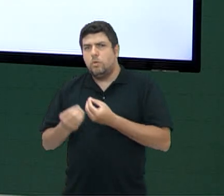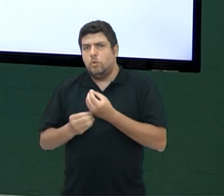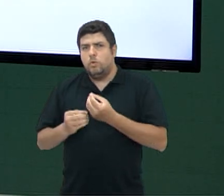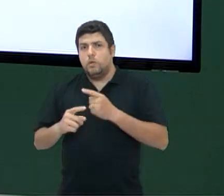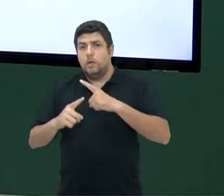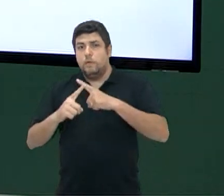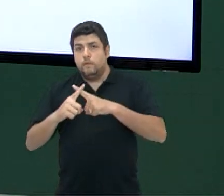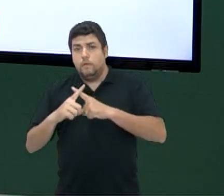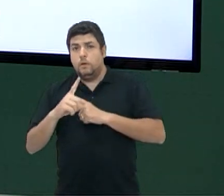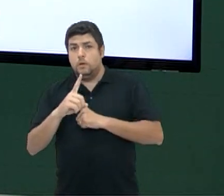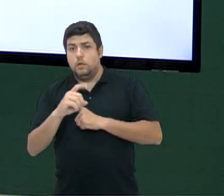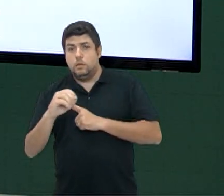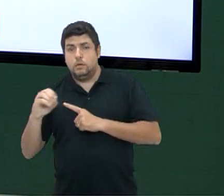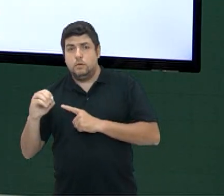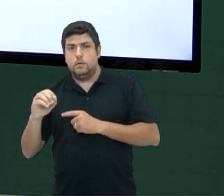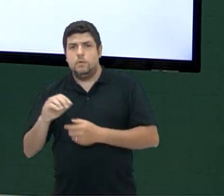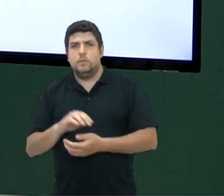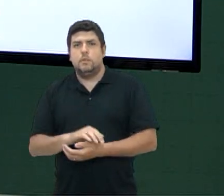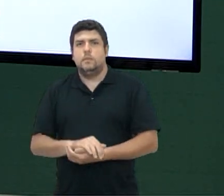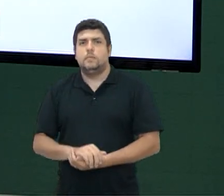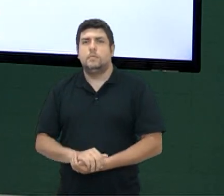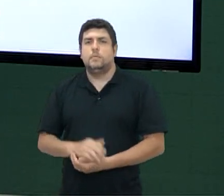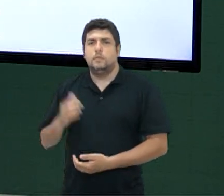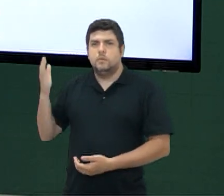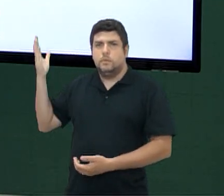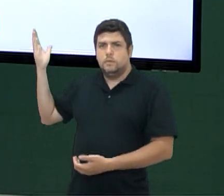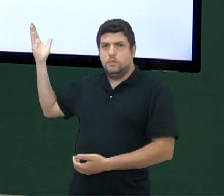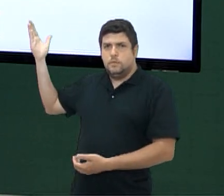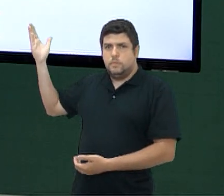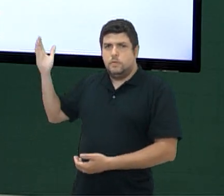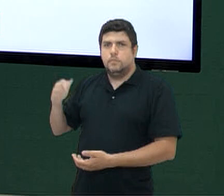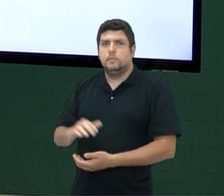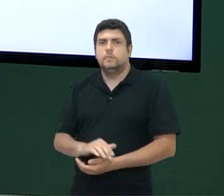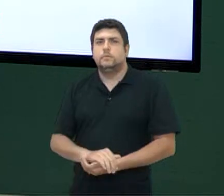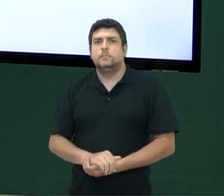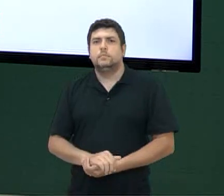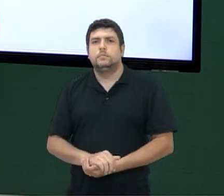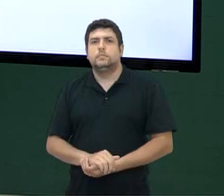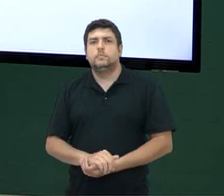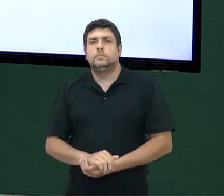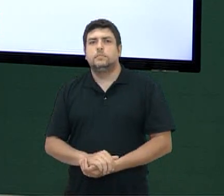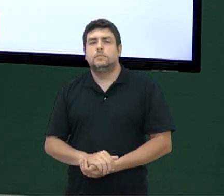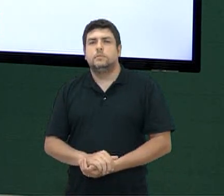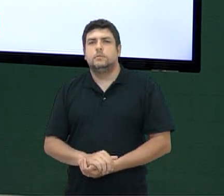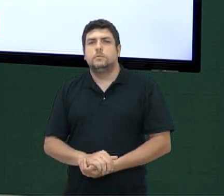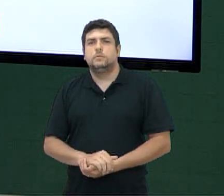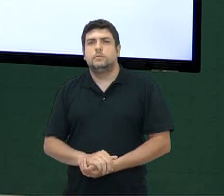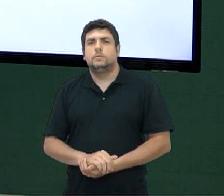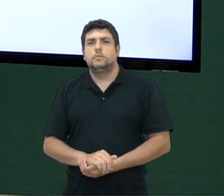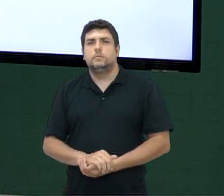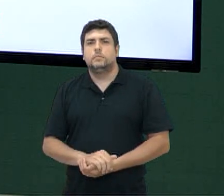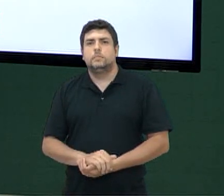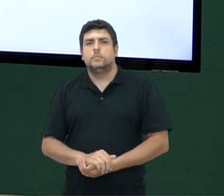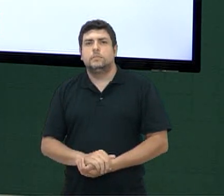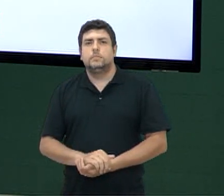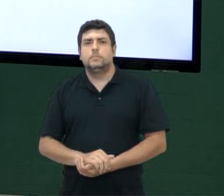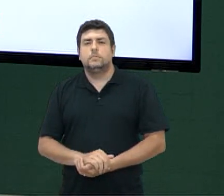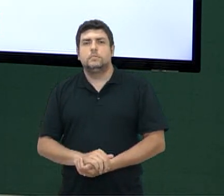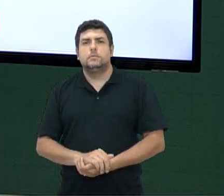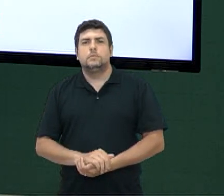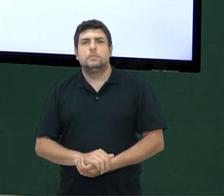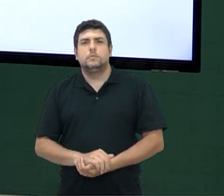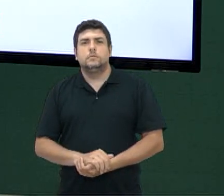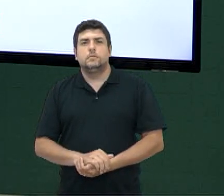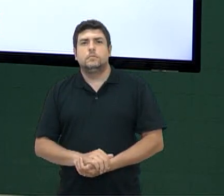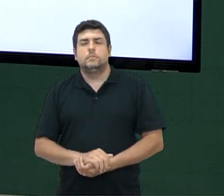100%. Ao fazer essa abordagem, chegamos ali com um rendimento de 50%. Mas o que eu quero abordar com vocês dentro dessa